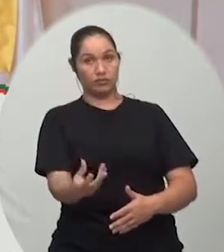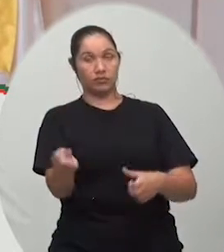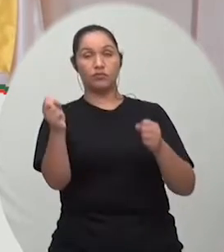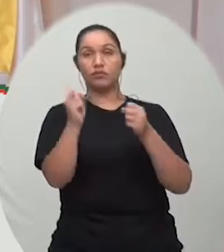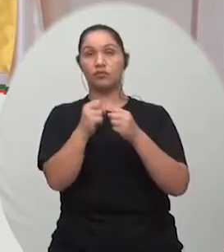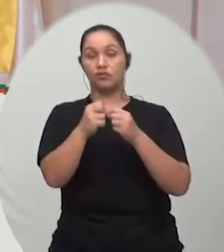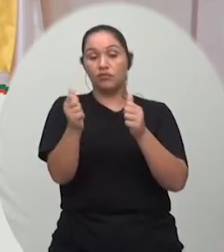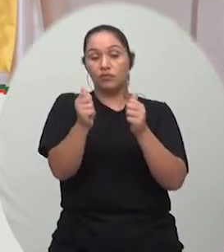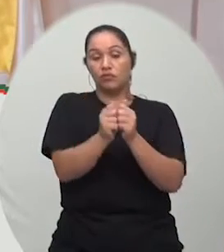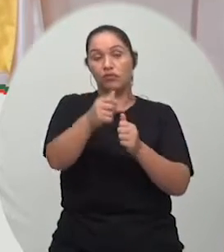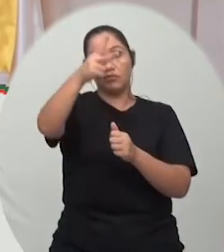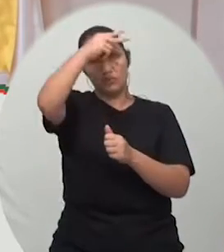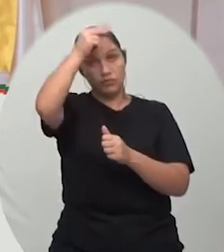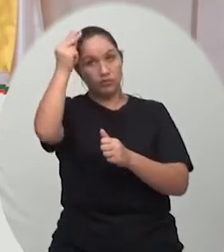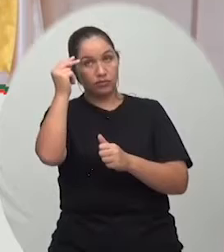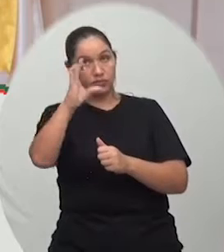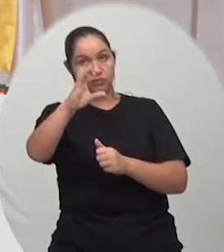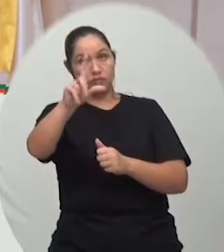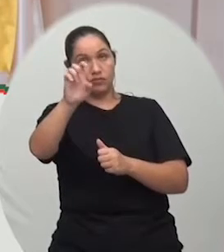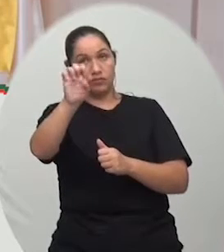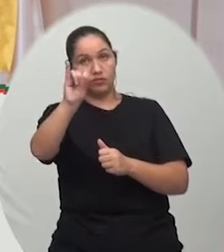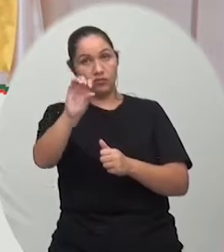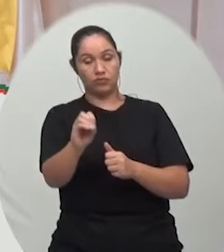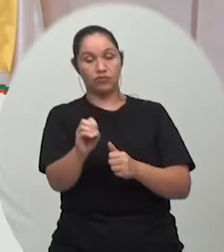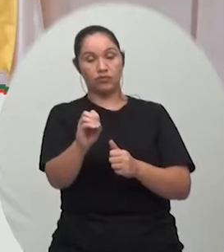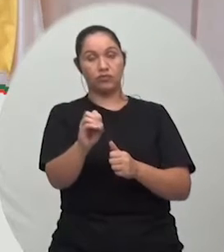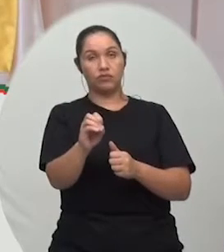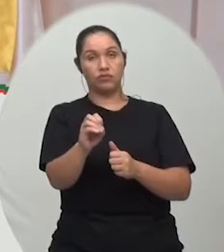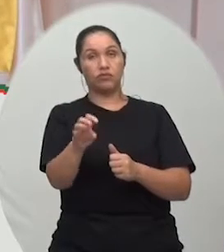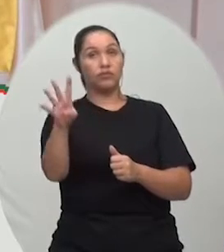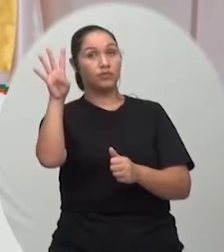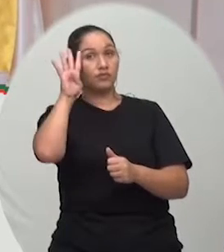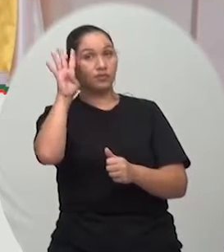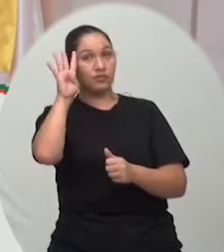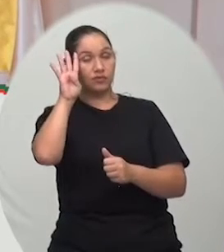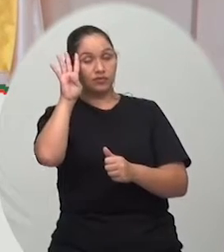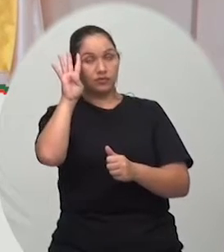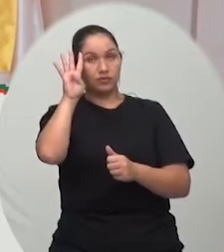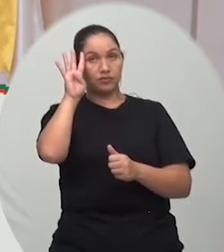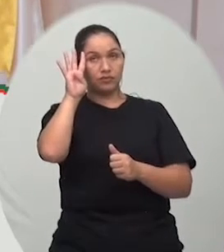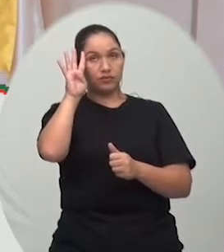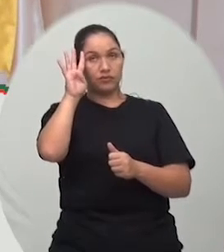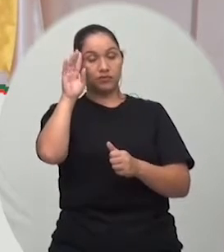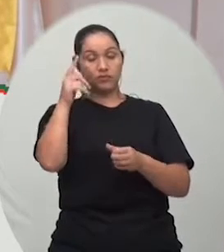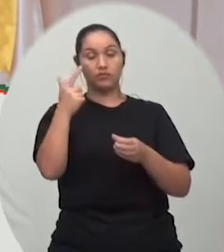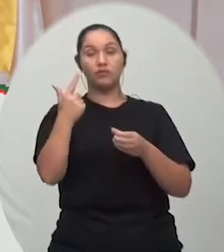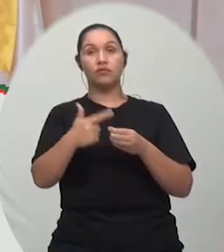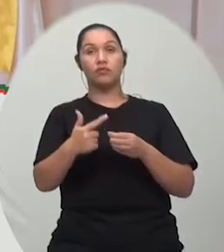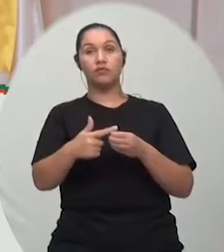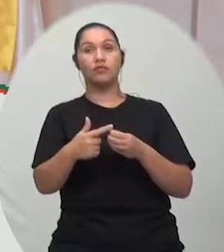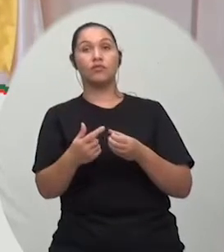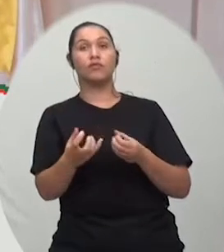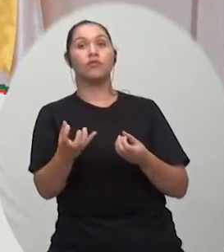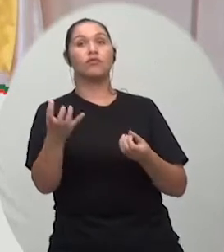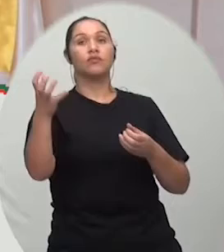acompanhando o prefeito Clécio Salvaro, na última quarta-feira, lá em Brasília, onde